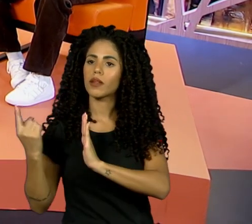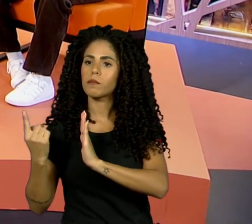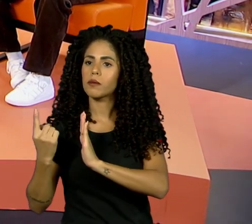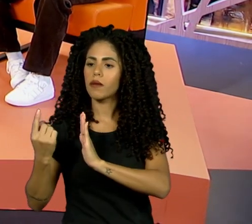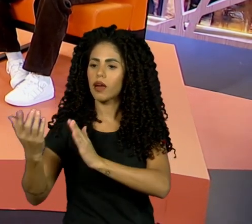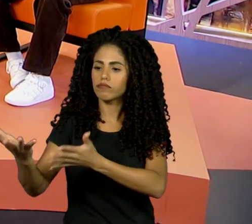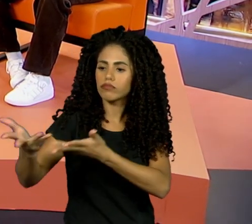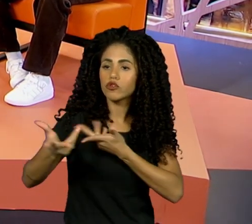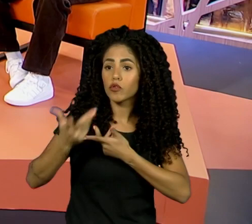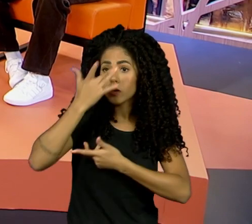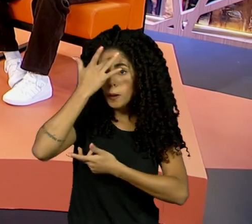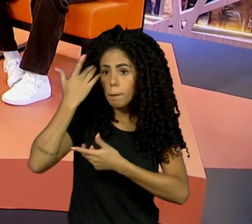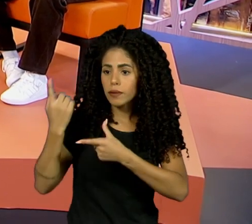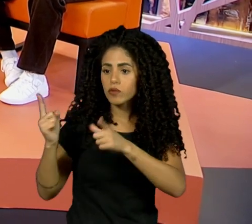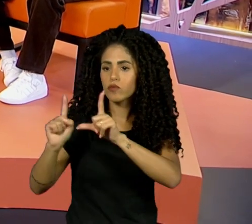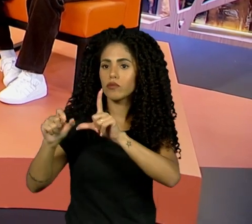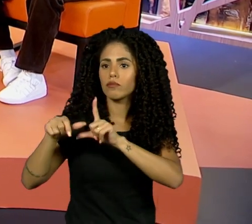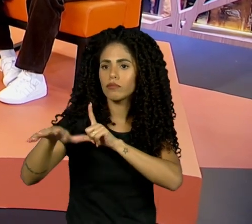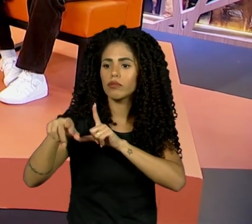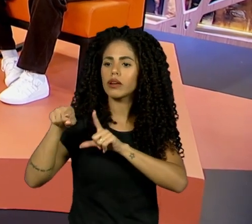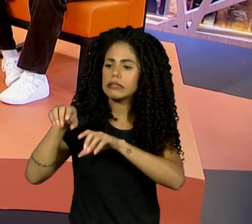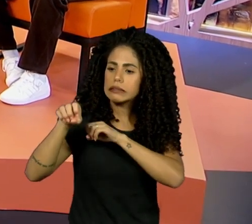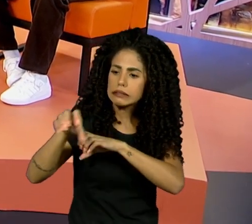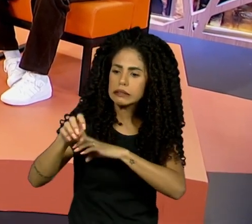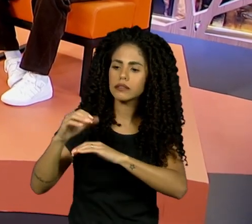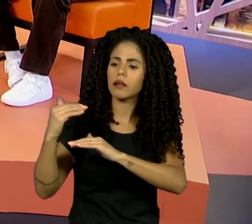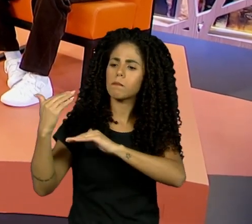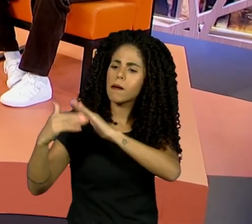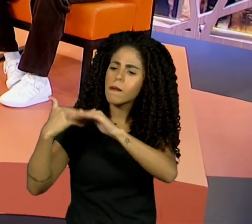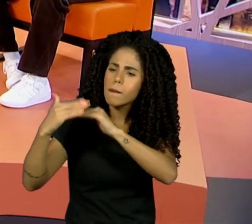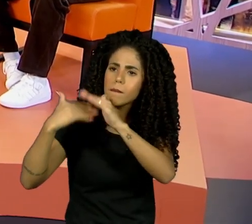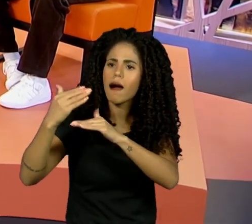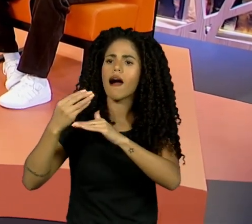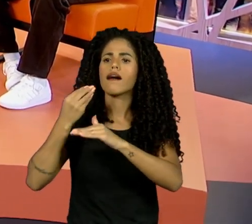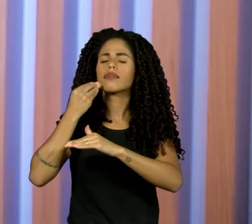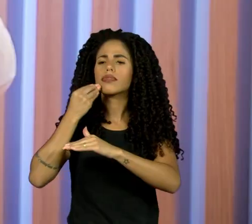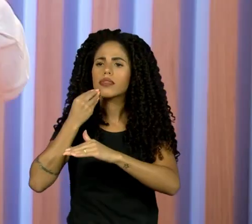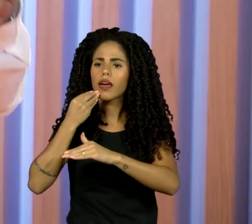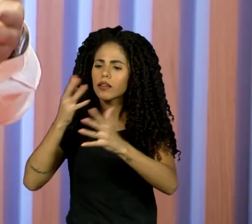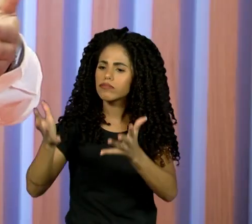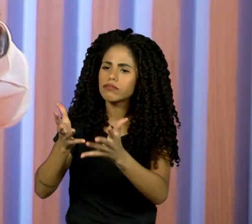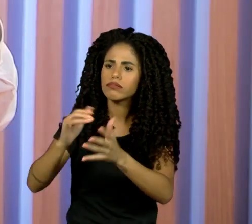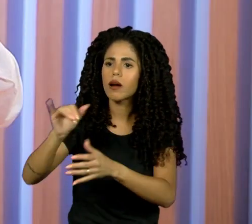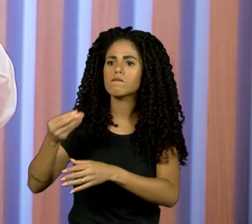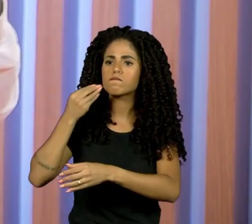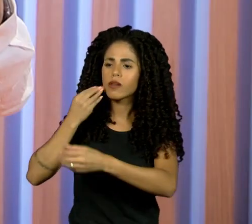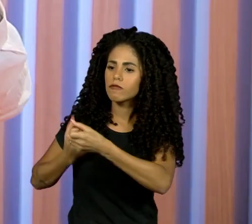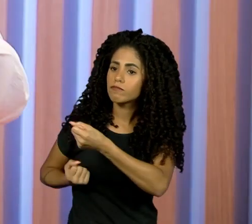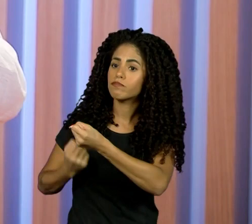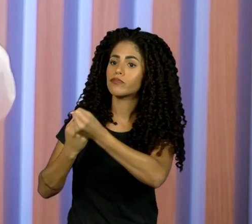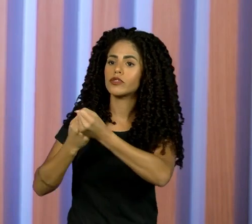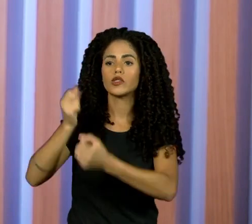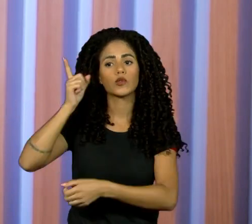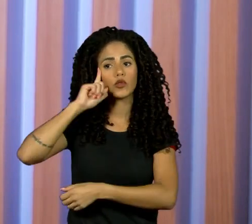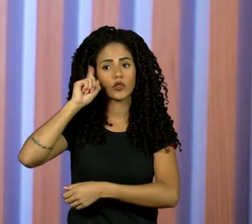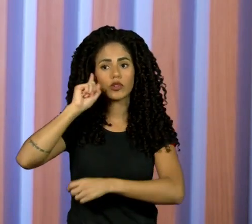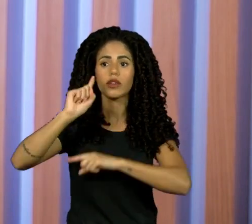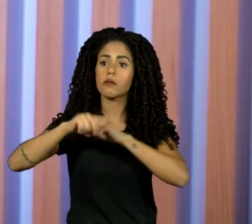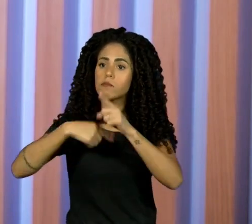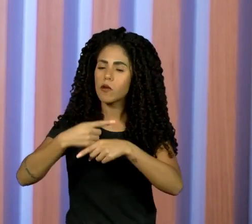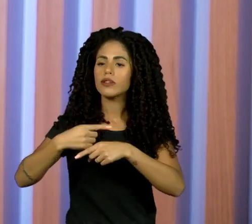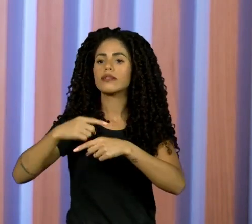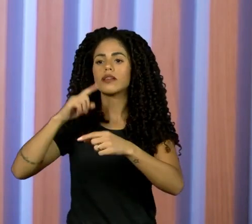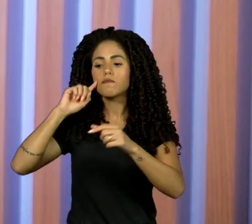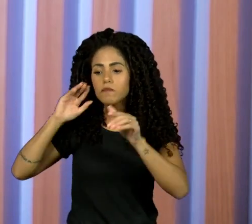influenciador, né, onde nós atuamos ali para que ele se desenvolva, trazendo insights, oportunidades. A gente dá todo o suporte que ele precisa no dia a dia para que ele consiga